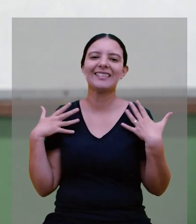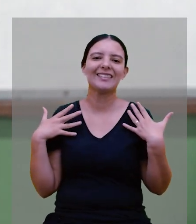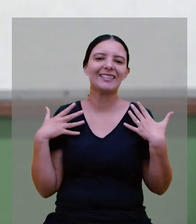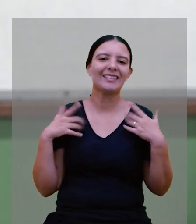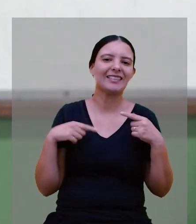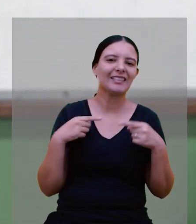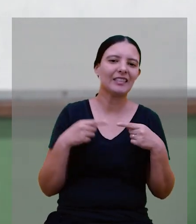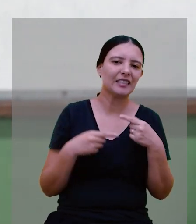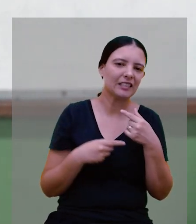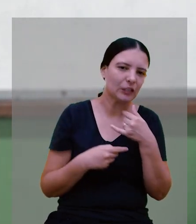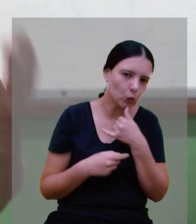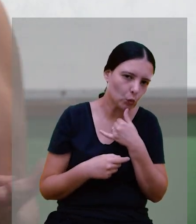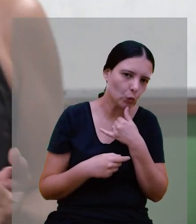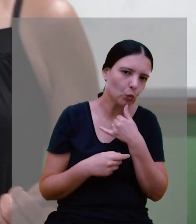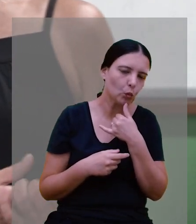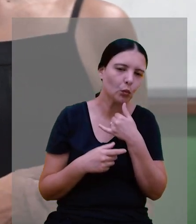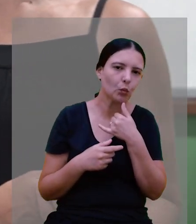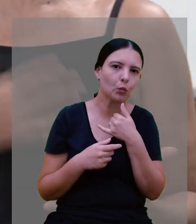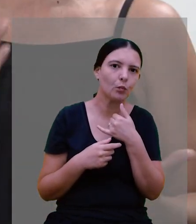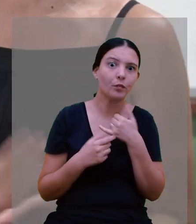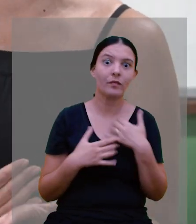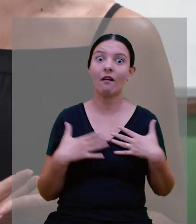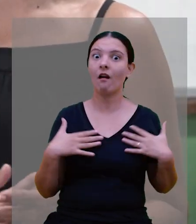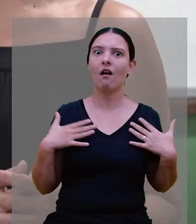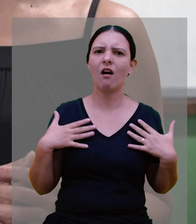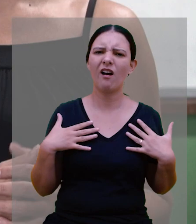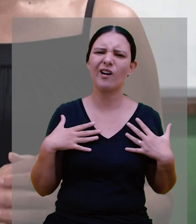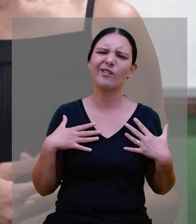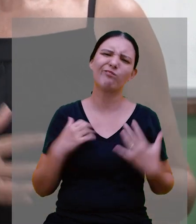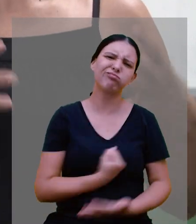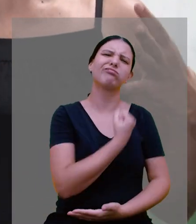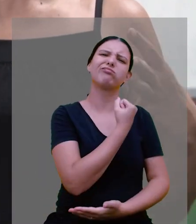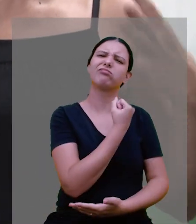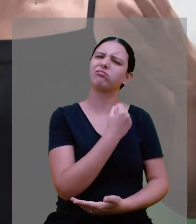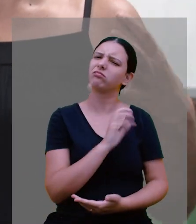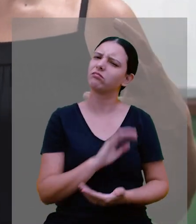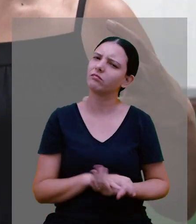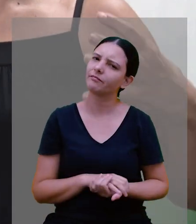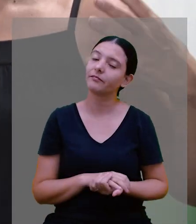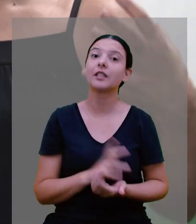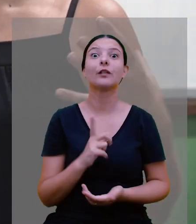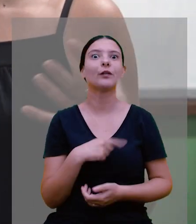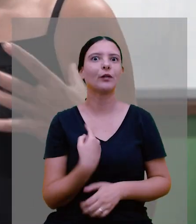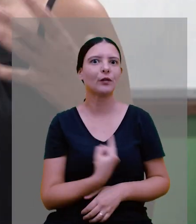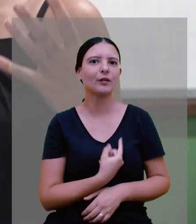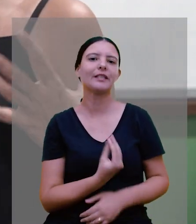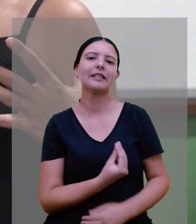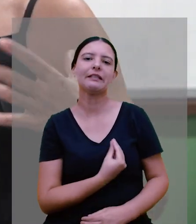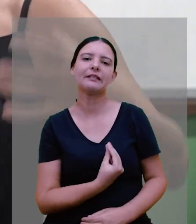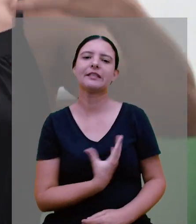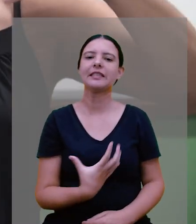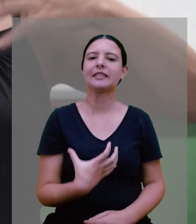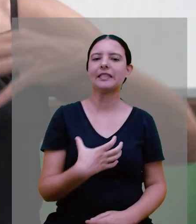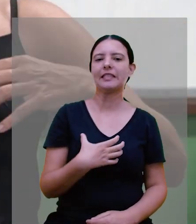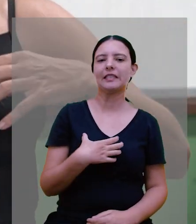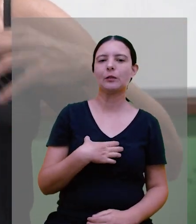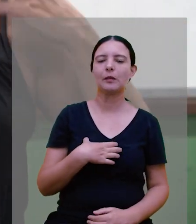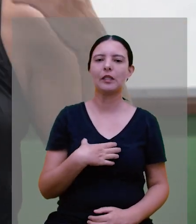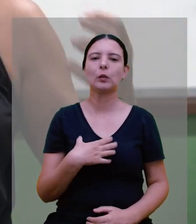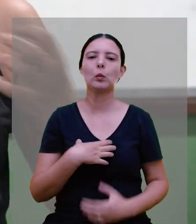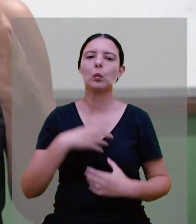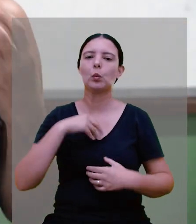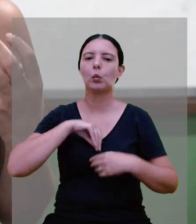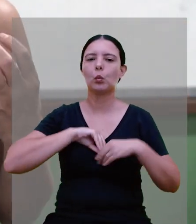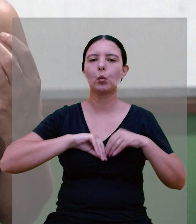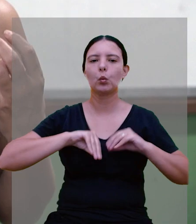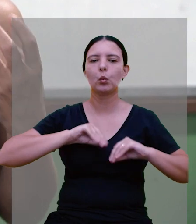triste. A mesma coisa que entusiasma, frustra. A gente vive uma vida e sentimentos, a nossa vida de dentro é uma